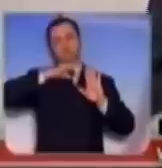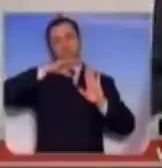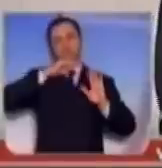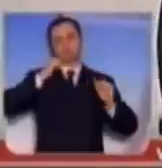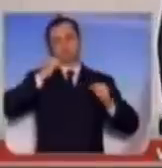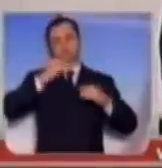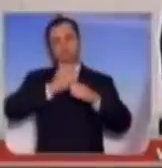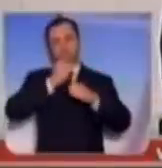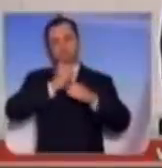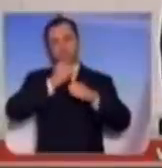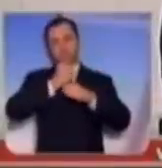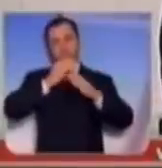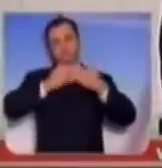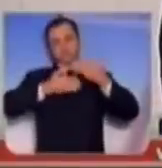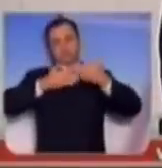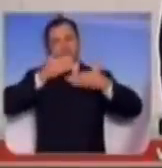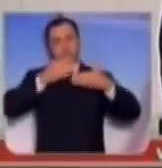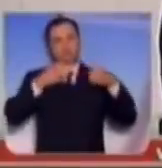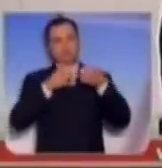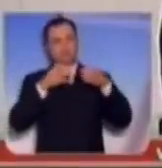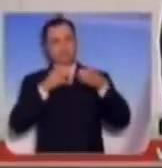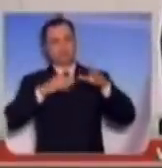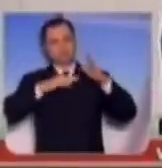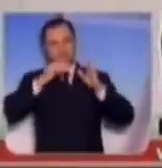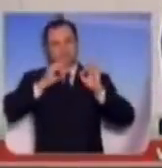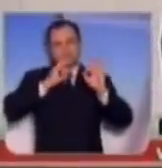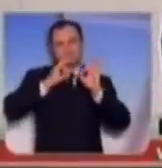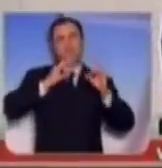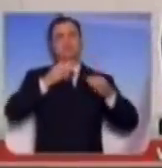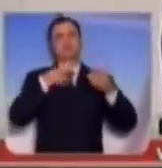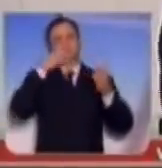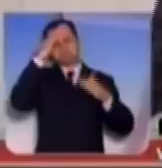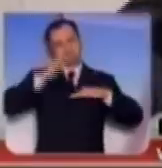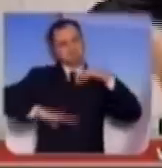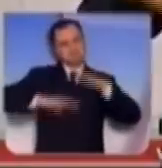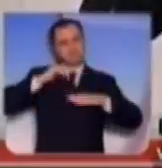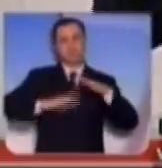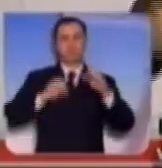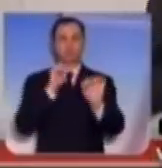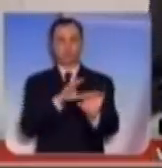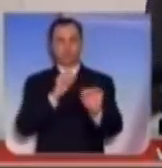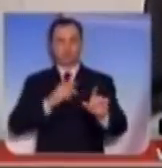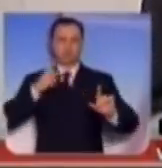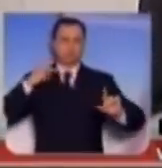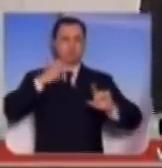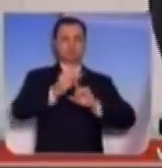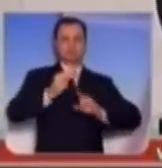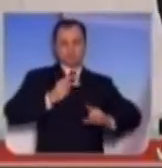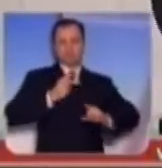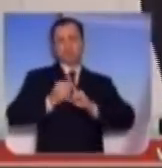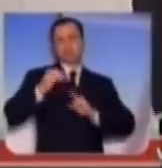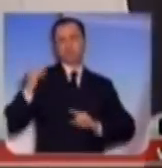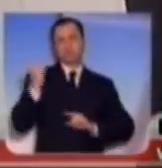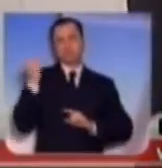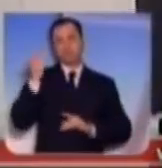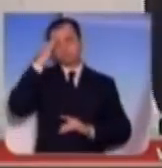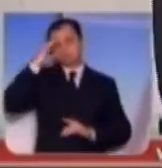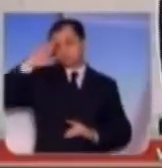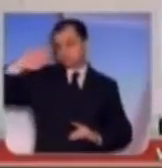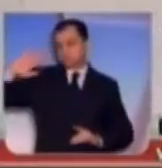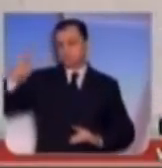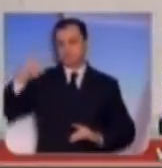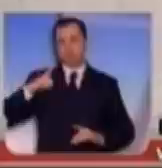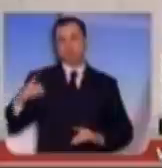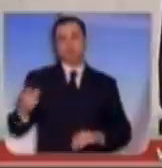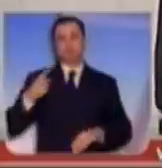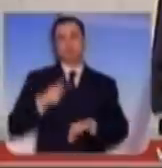que foi construída coletivamente pelos profissionais da educação, com muitas conquistas importantes, principalmente